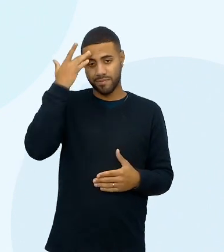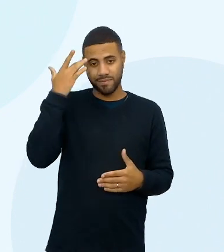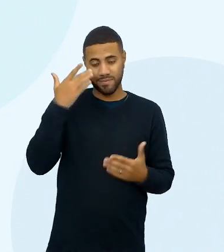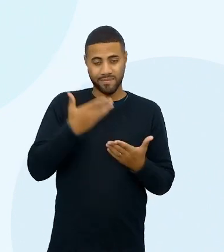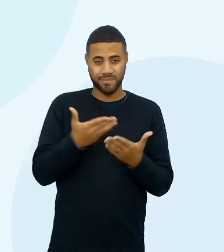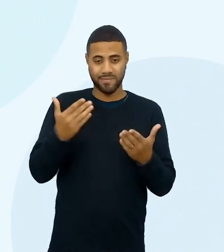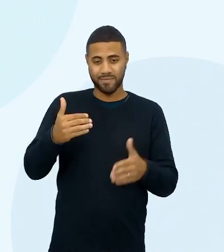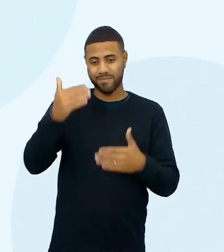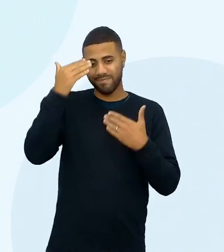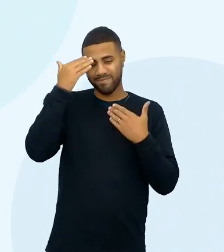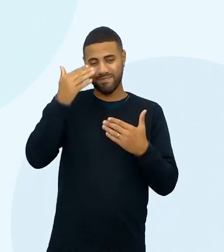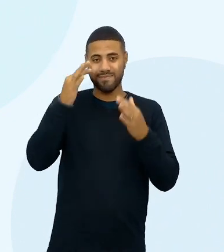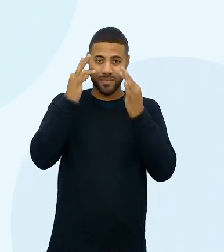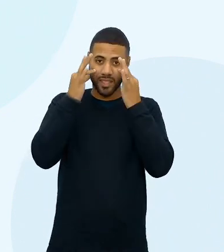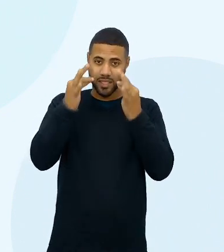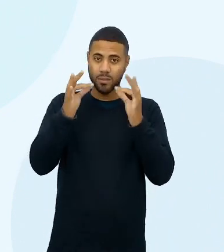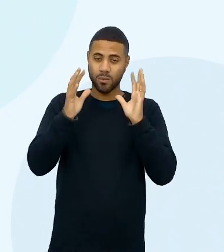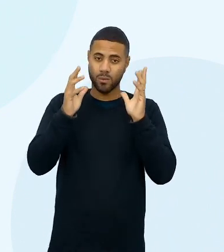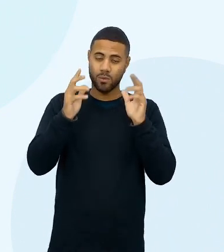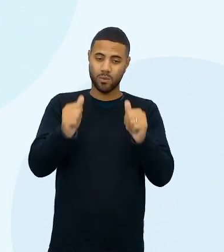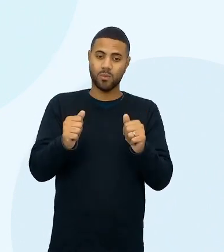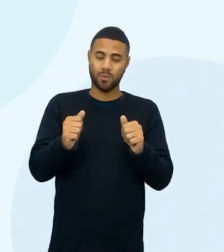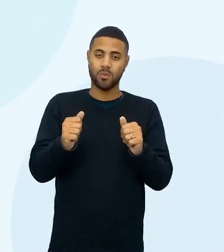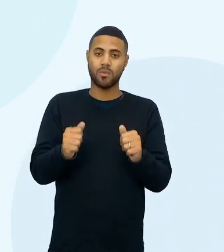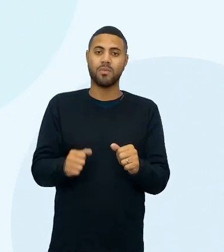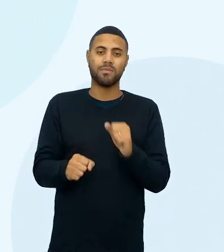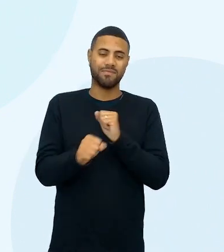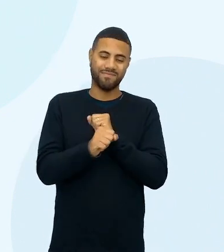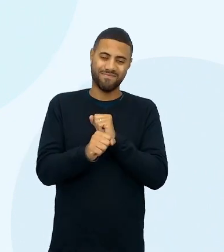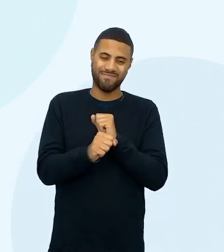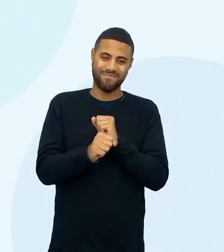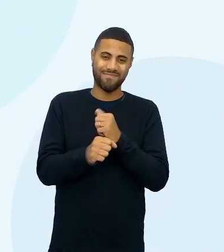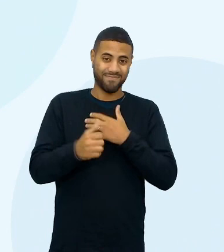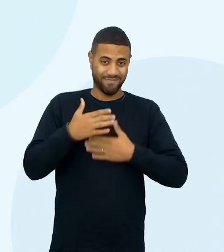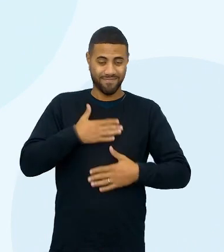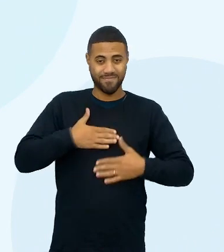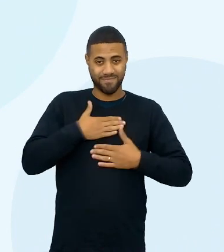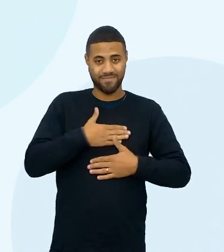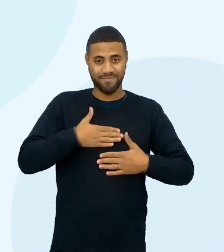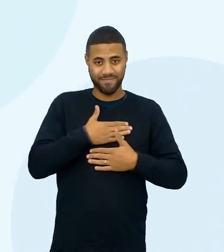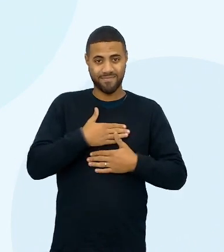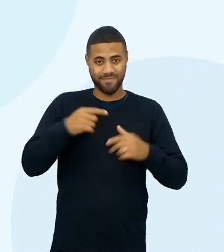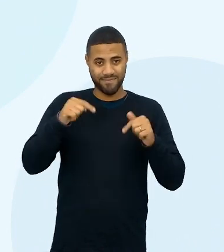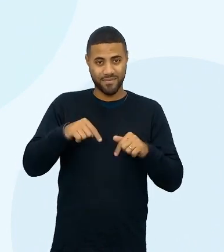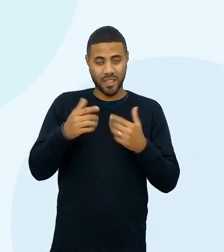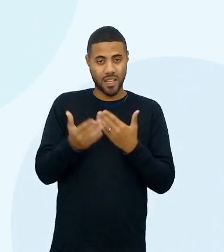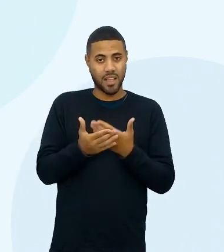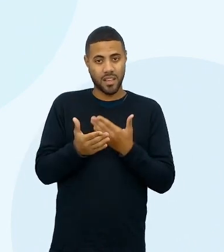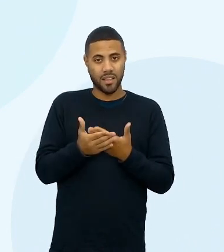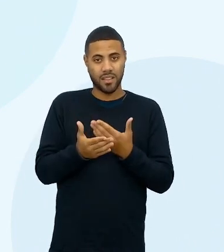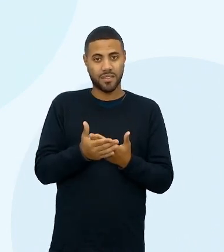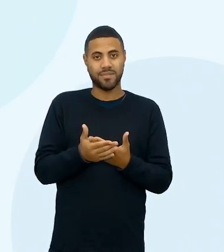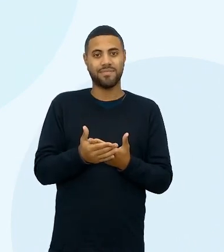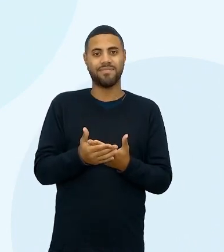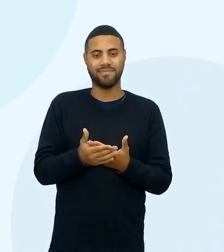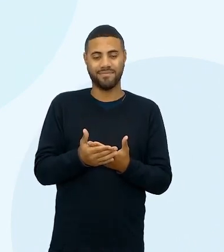agradeço muito a atenção de vocês. Espero que tenham gostado aí da nossa aula de hoje,